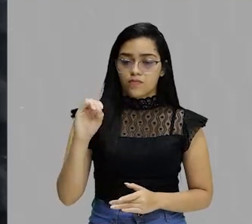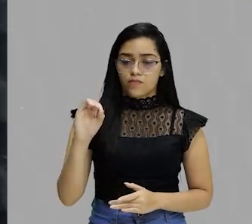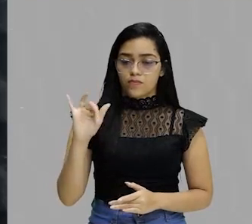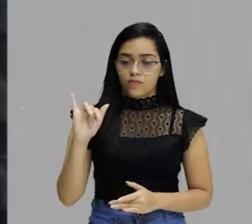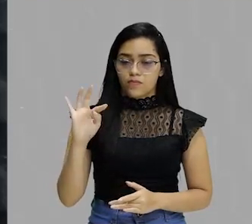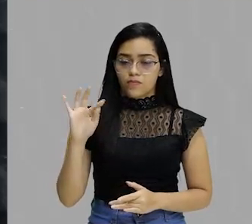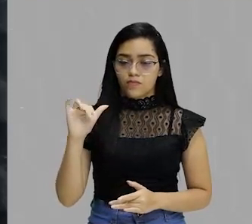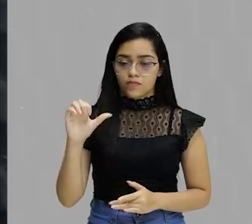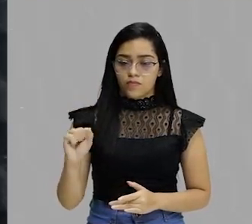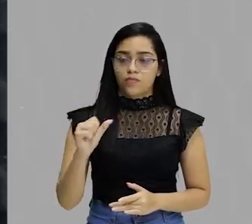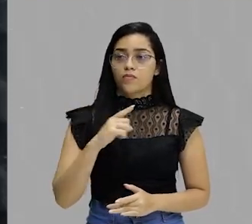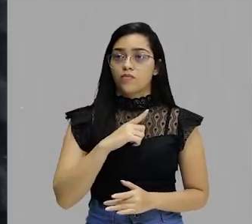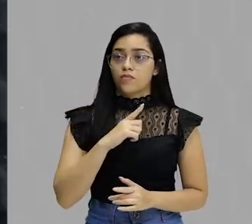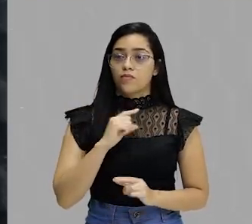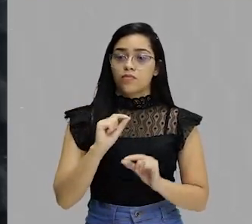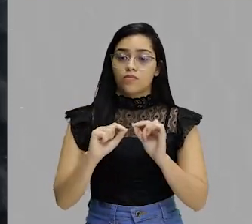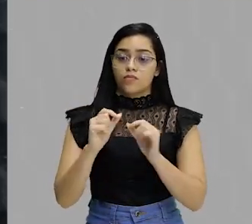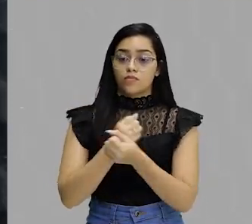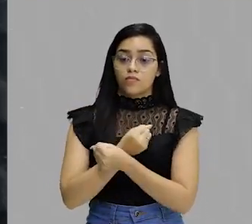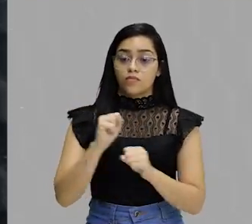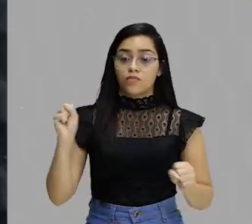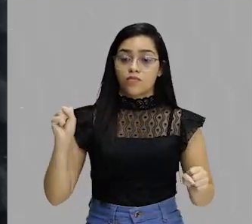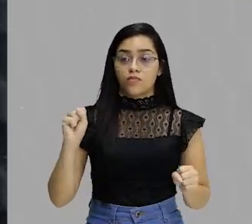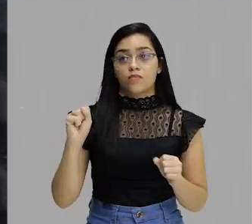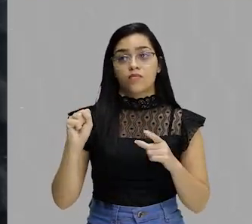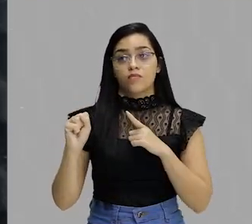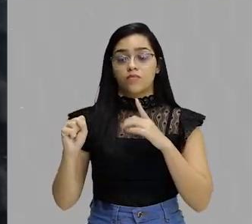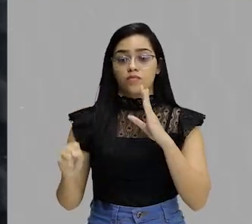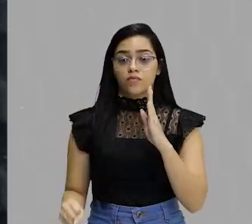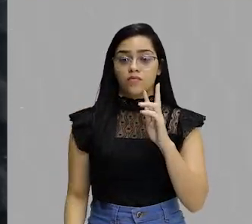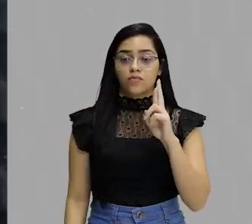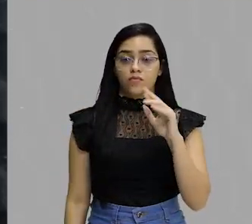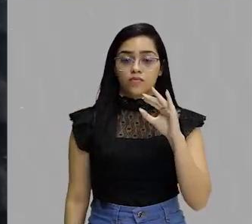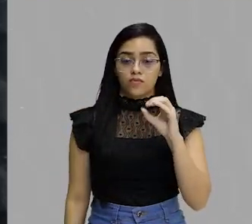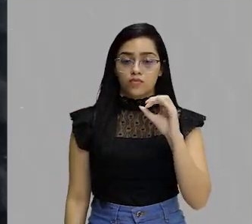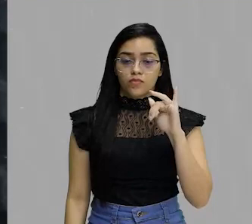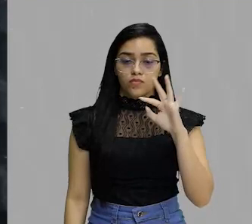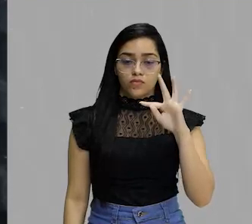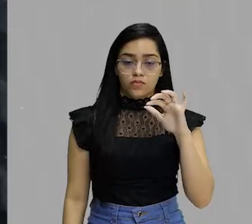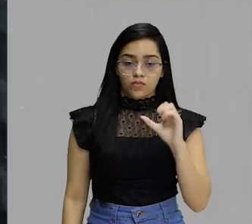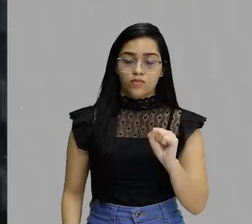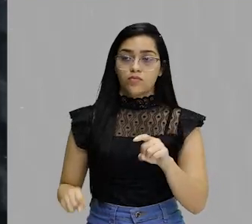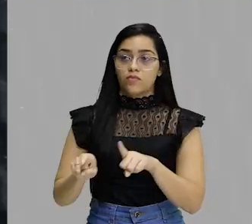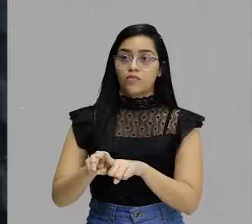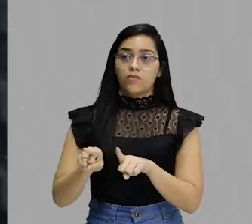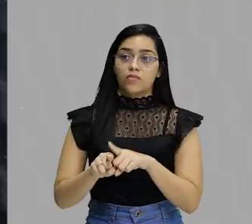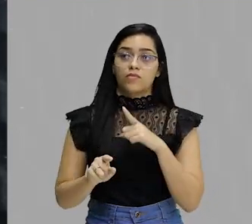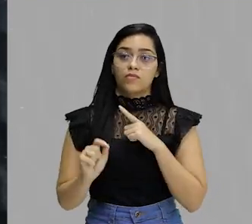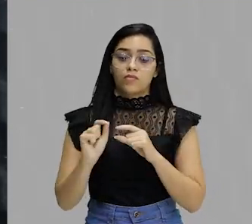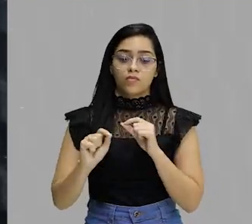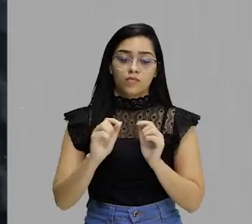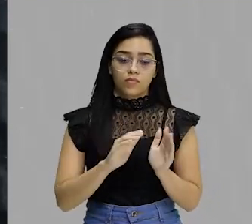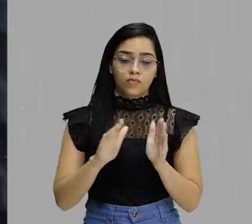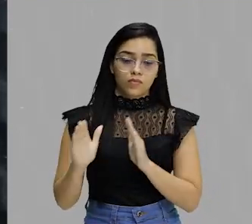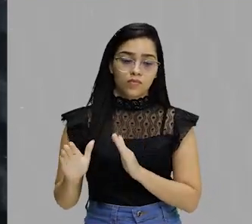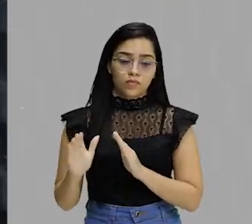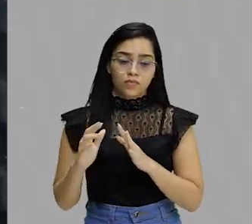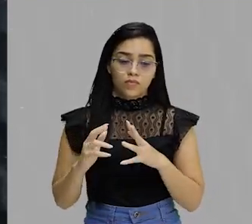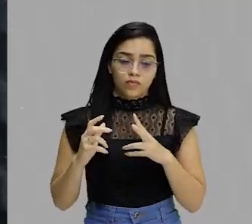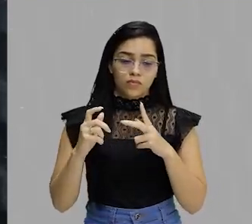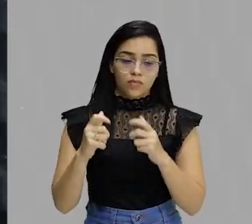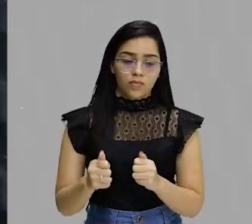pteridófitas, os gametófitos eram grandes. No caso das briófitas, principalmente, o gametófito ele era a fase mais